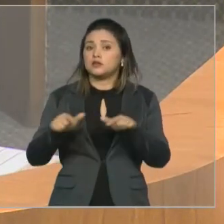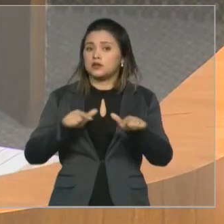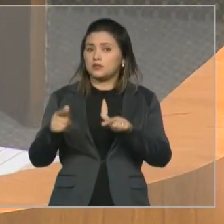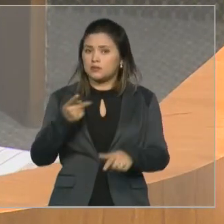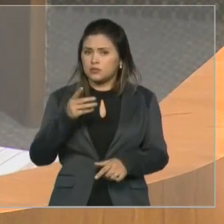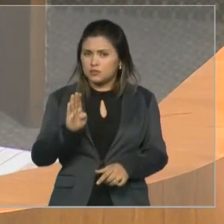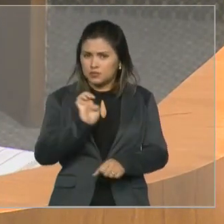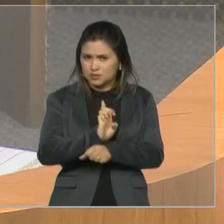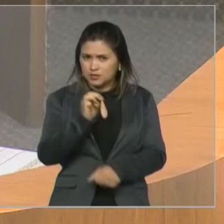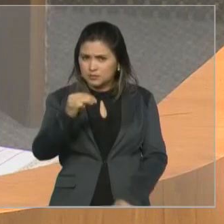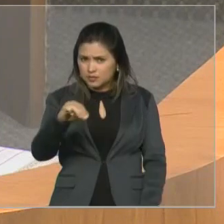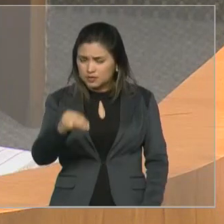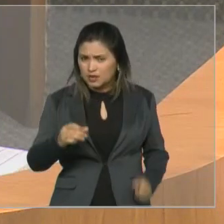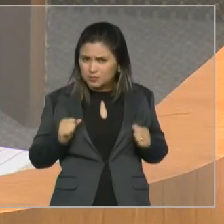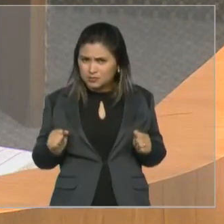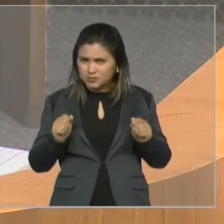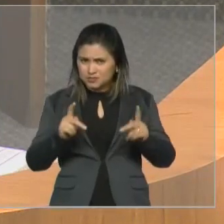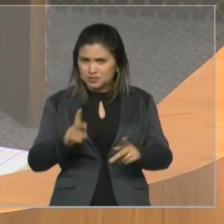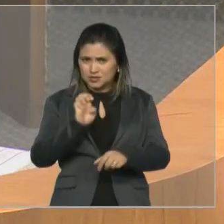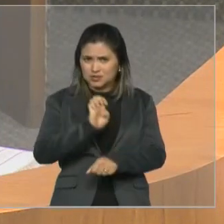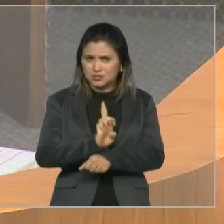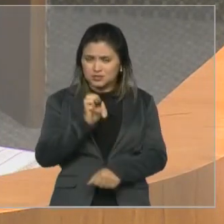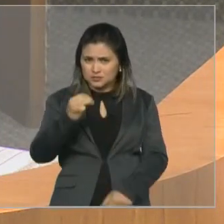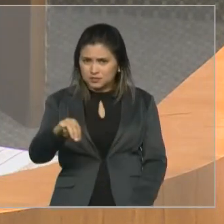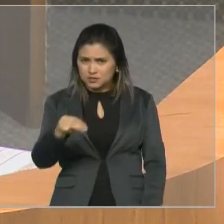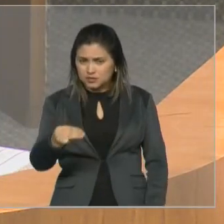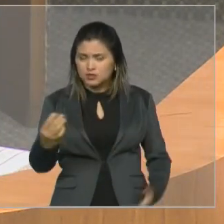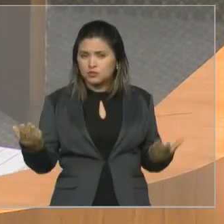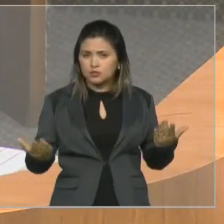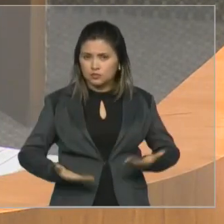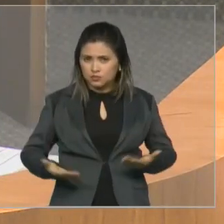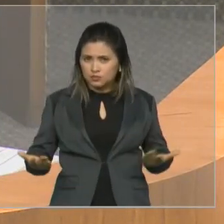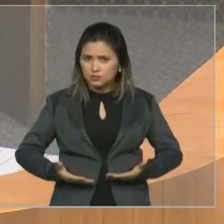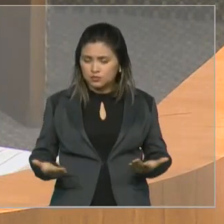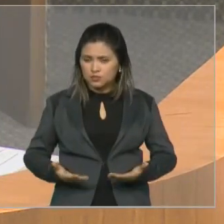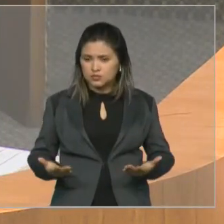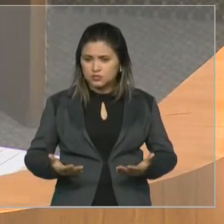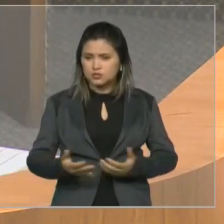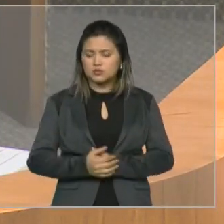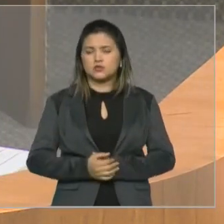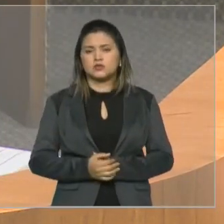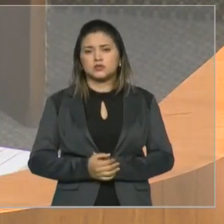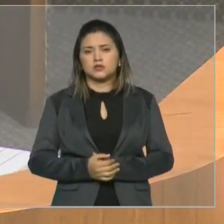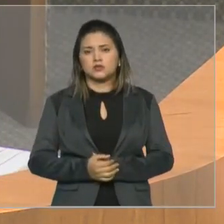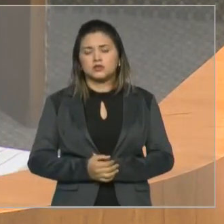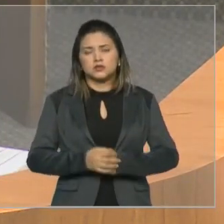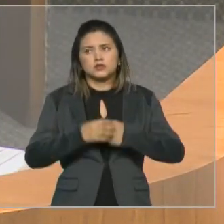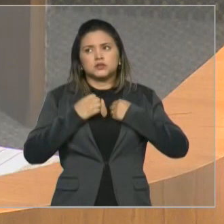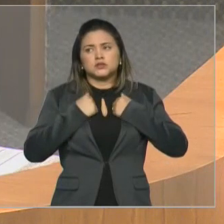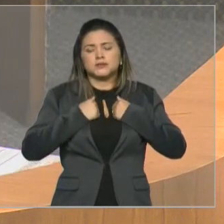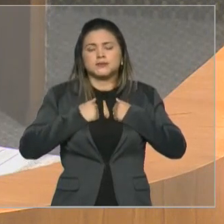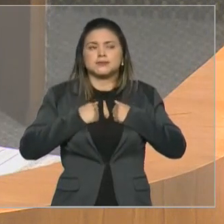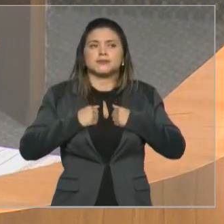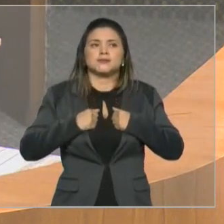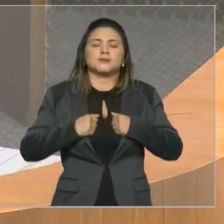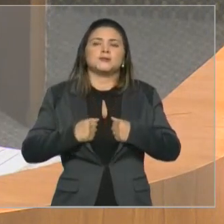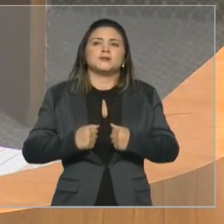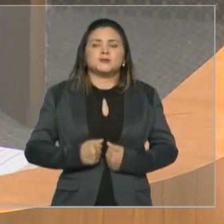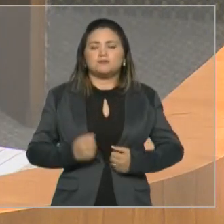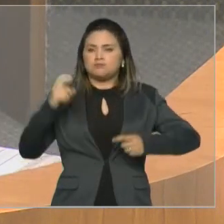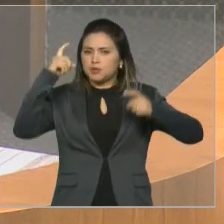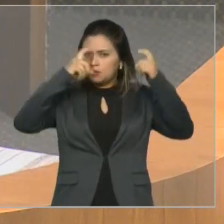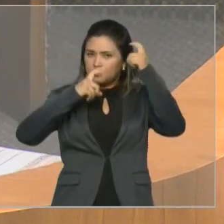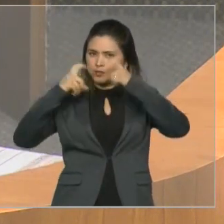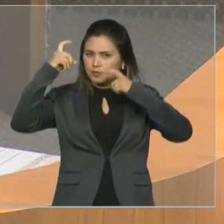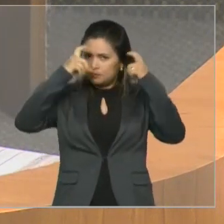os aposentados do Estado do Maranhão, hoje estão totalmente aflitos, totalmente